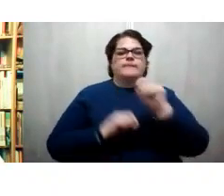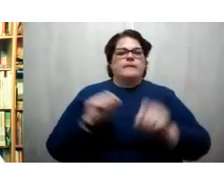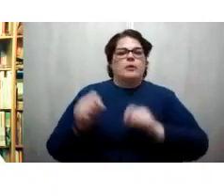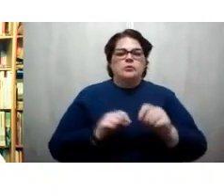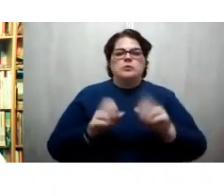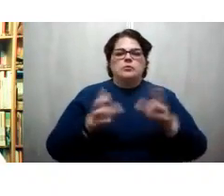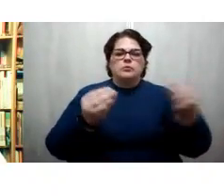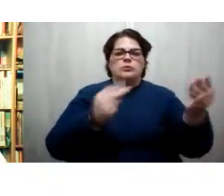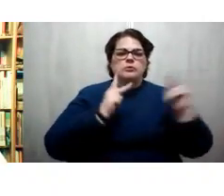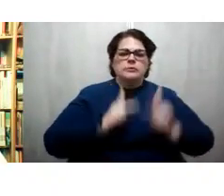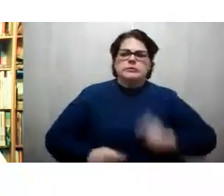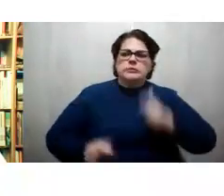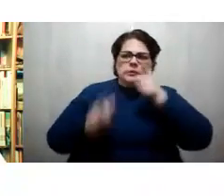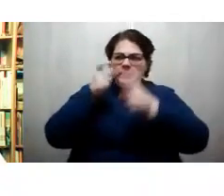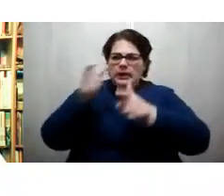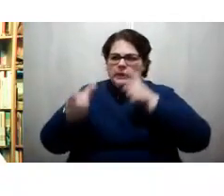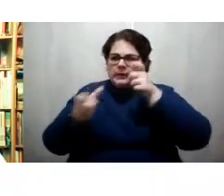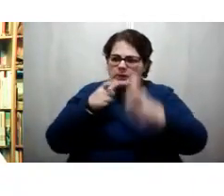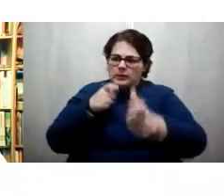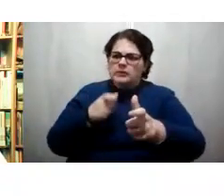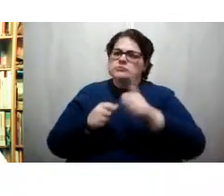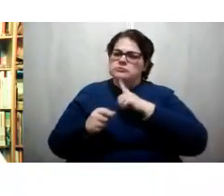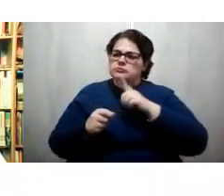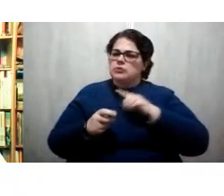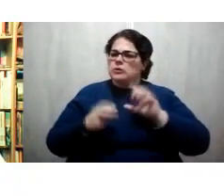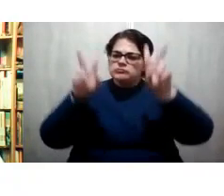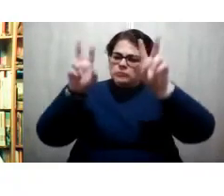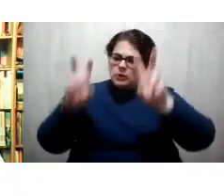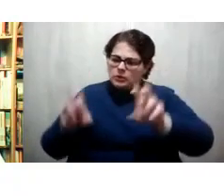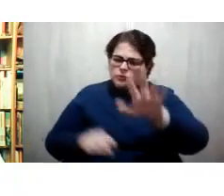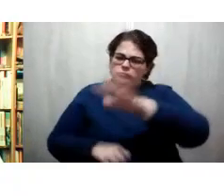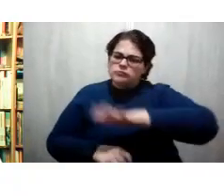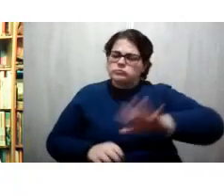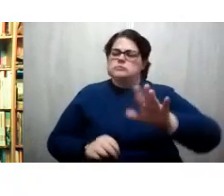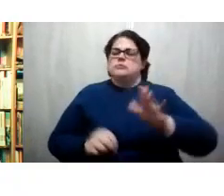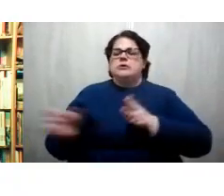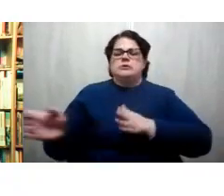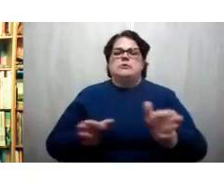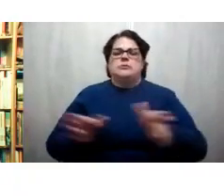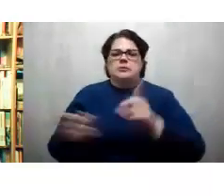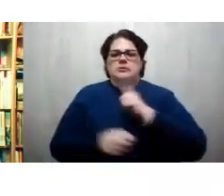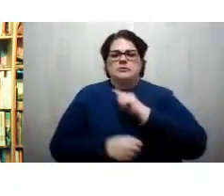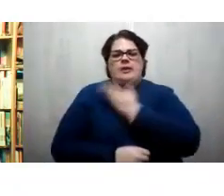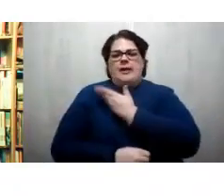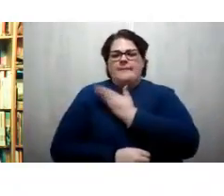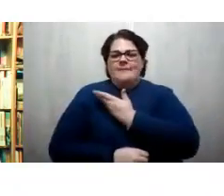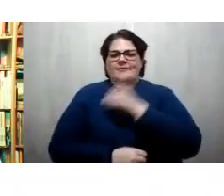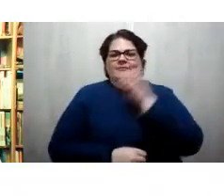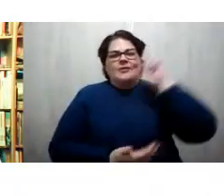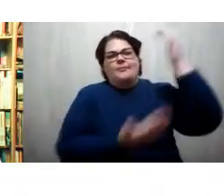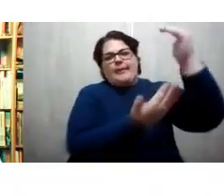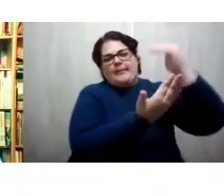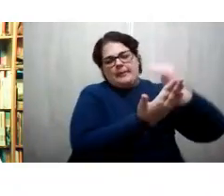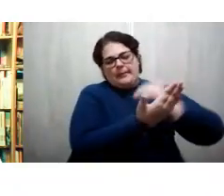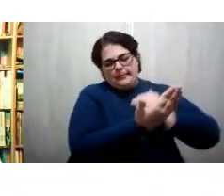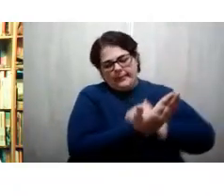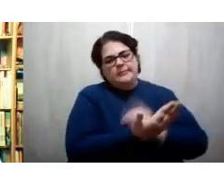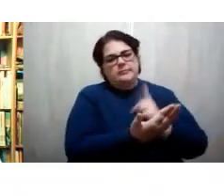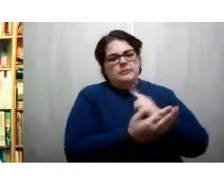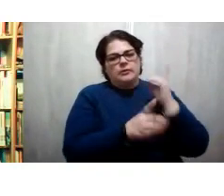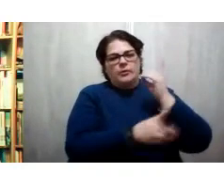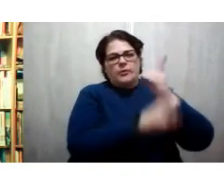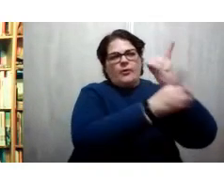tantas pessoas ligadas aqui à acessibilidade, amigos queridos que eu estou vendo aqui virtualmente, estou encontrando